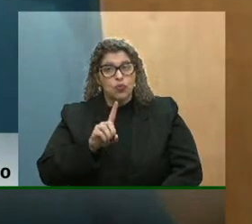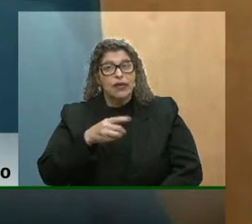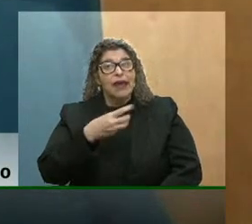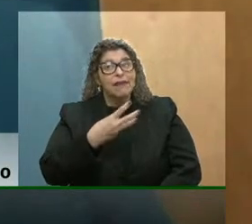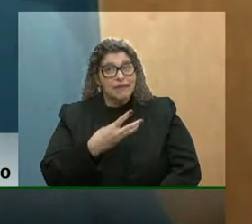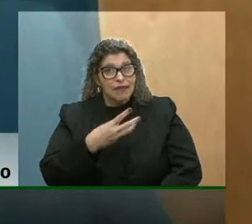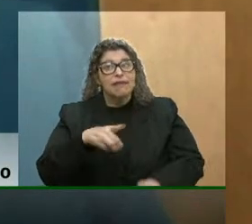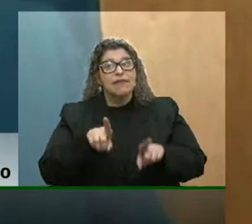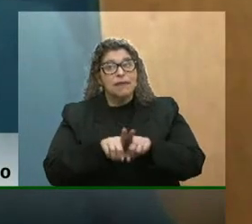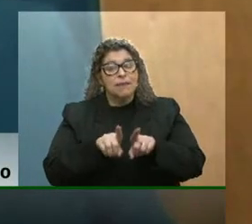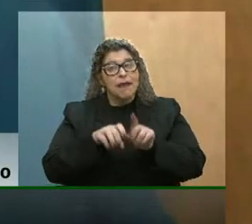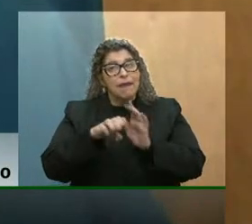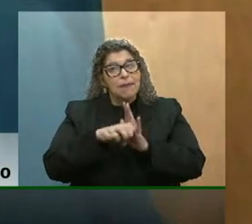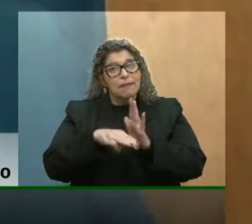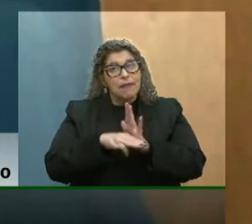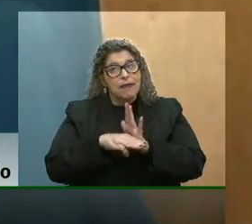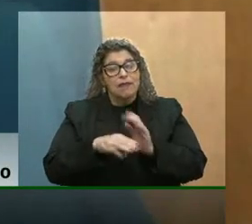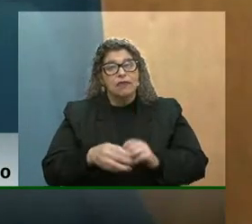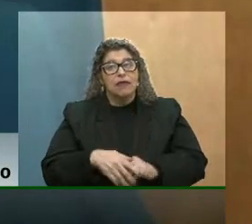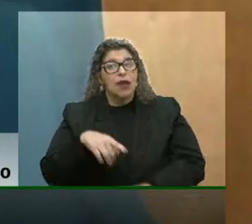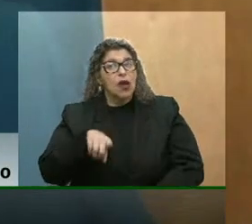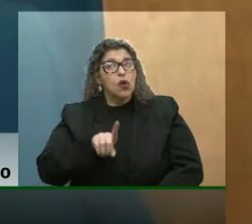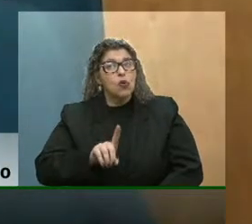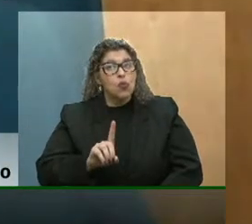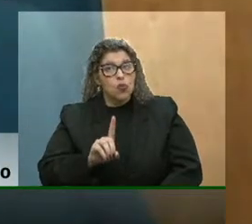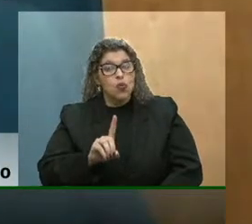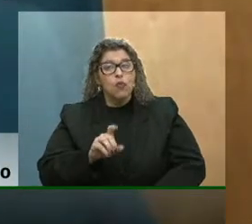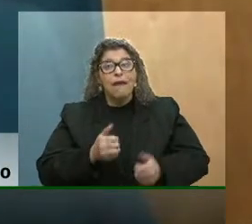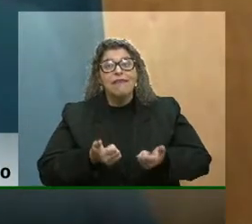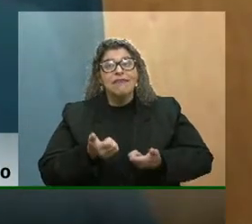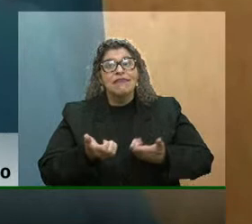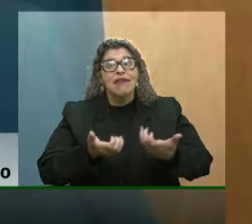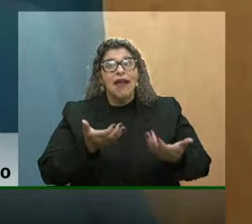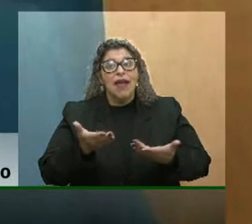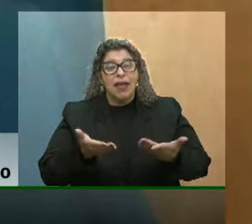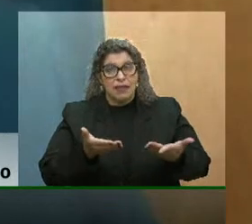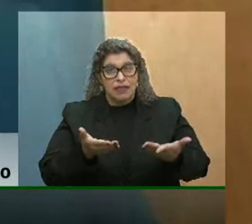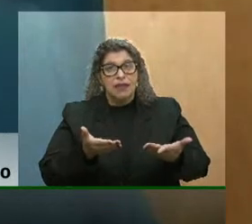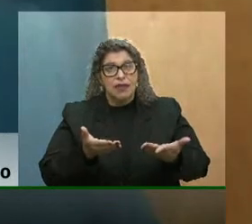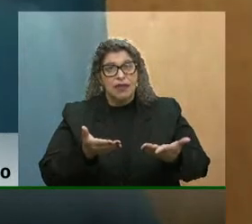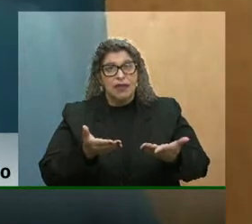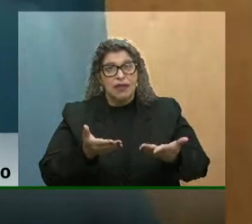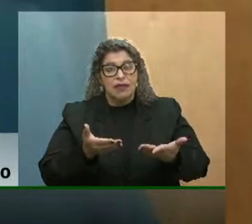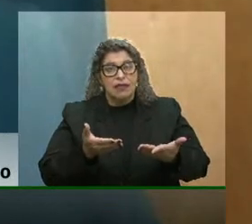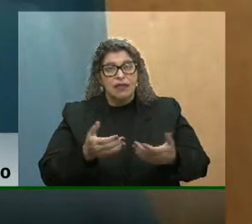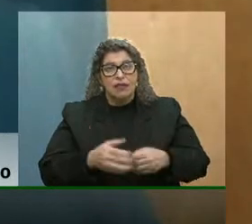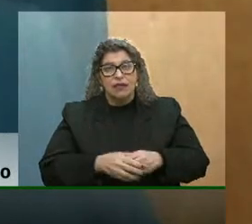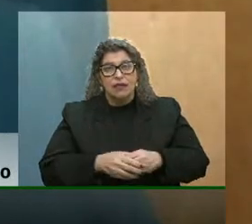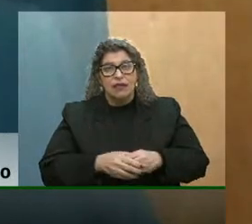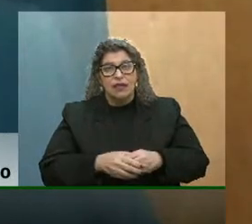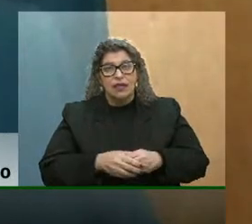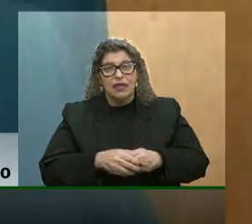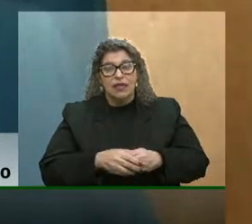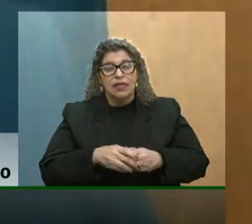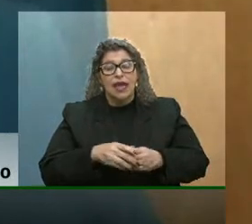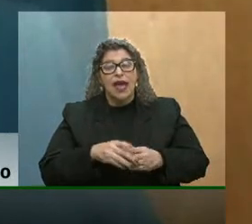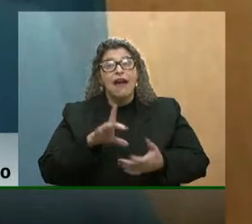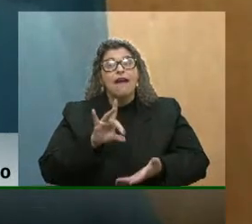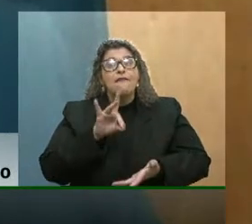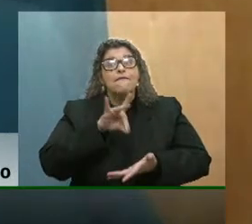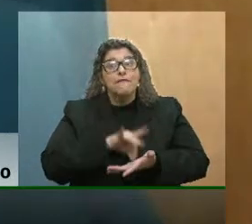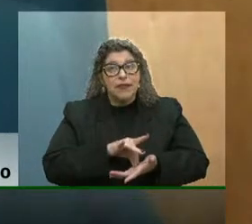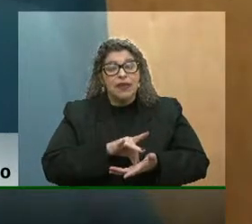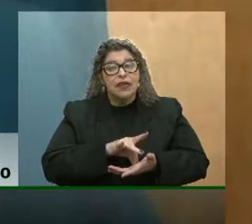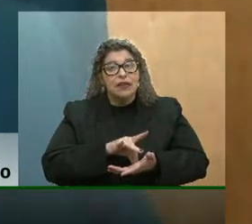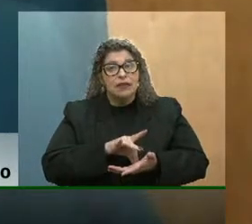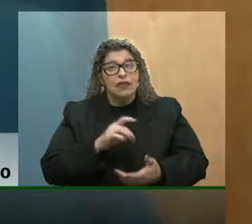3. Essa, a 1 é a que trata da retroatividade, da parte fixa.